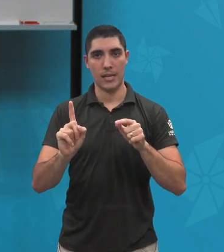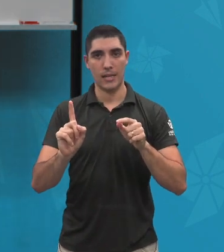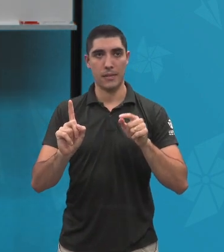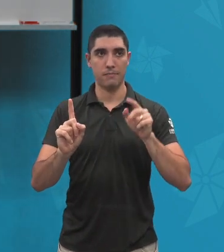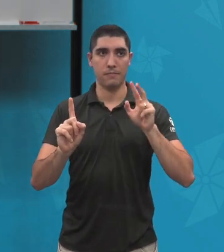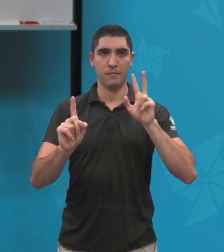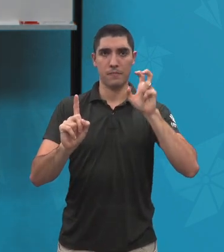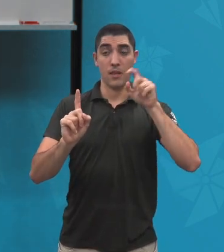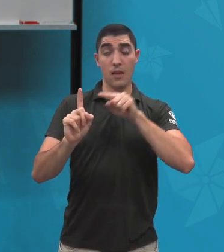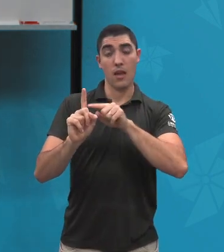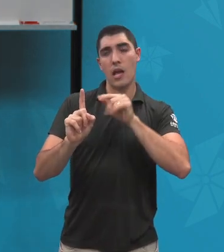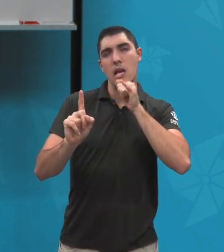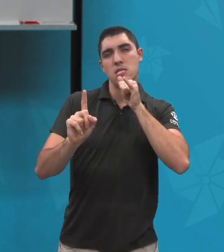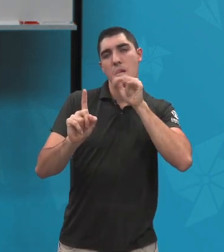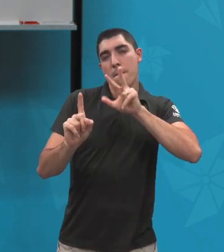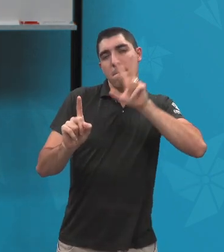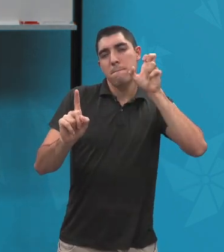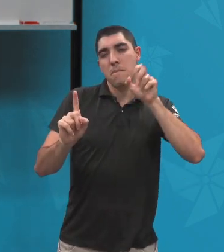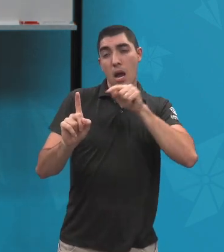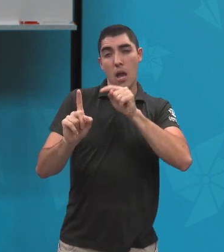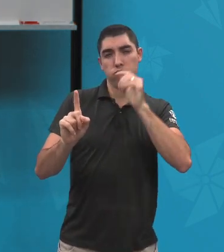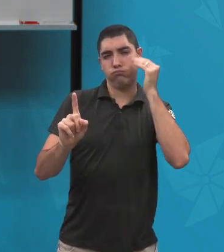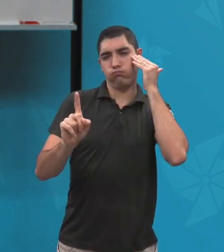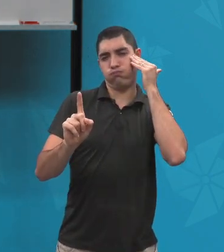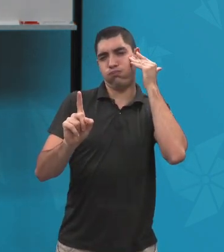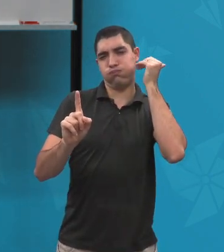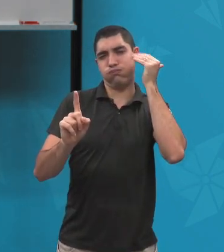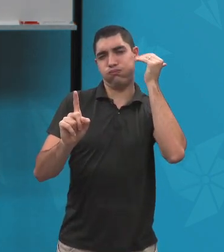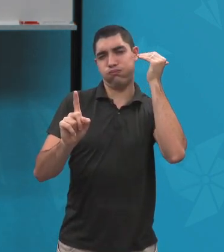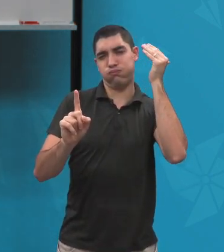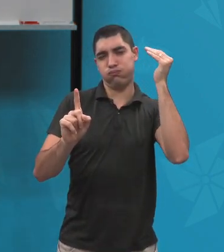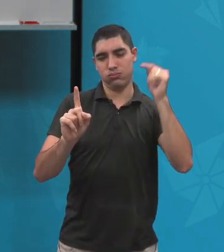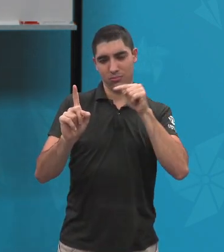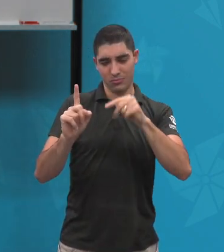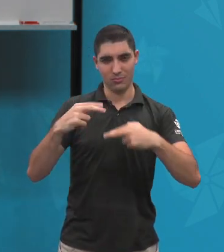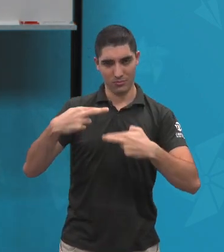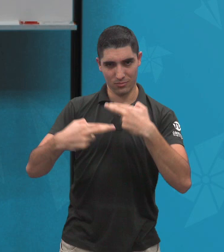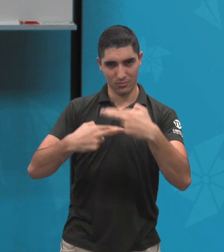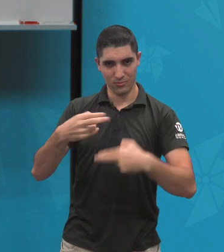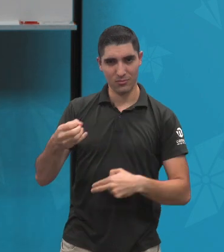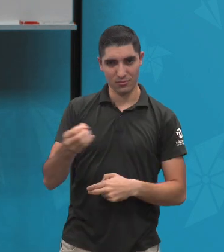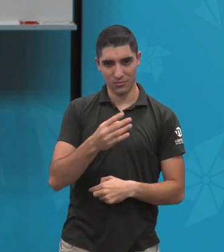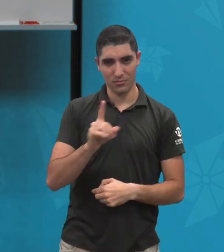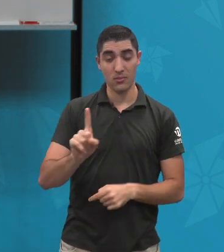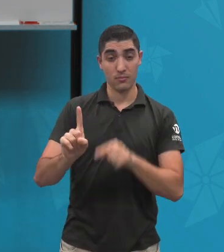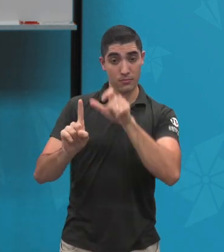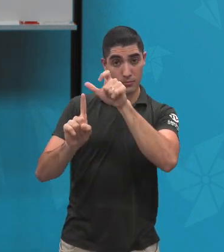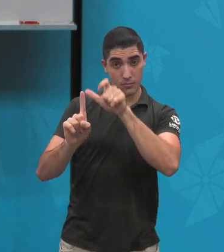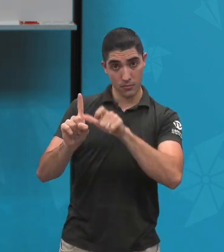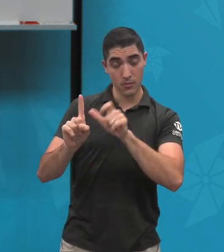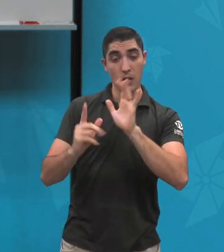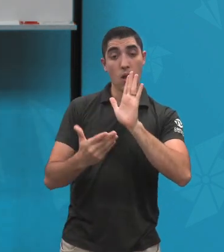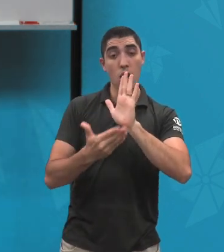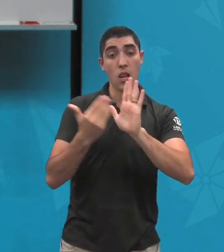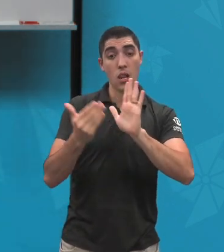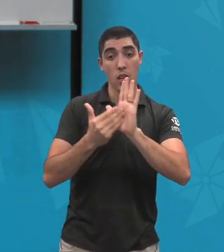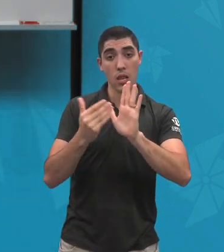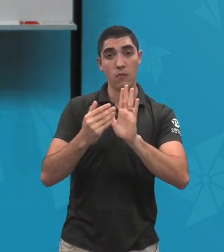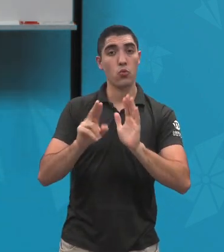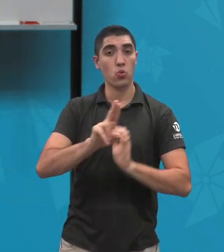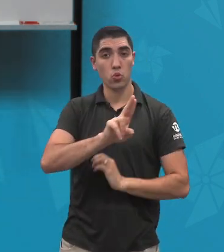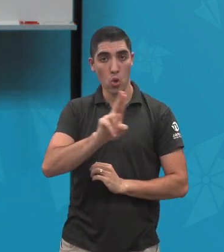de pai, entre aspas, ou um marco inaugural do Renascimento, é um